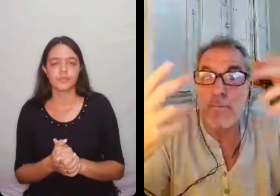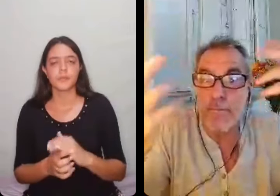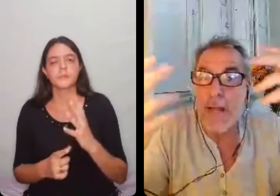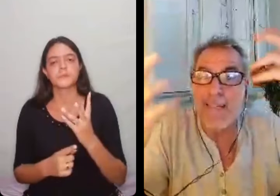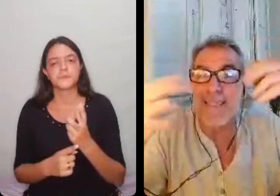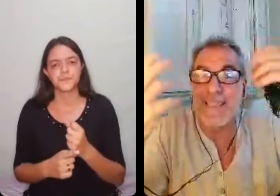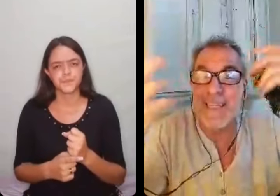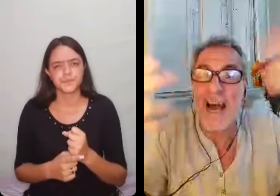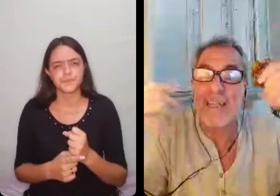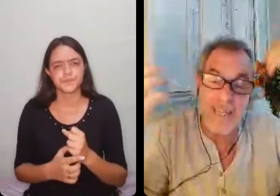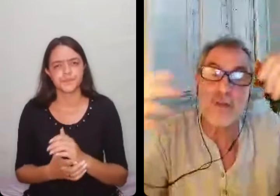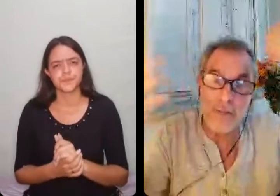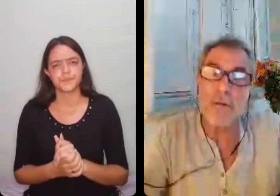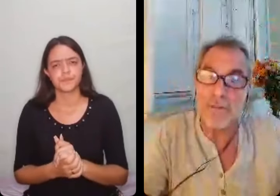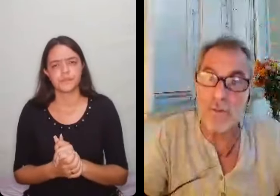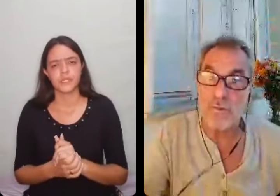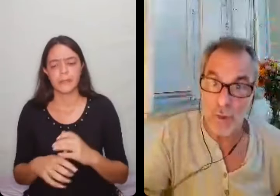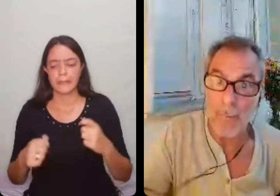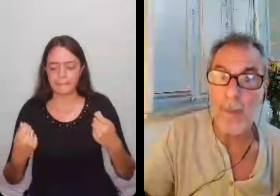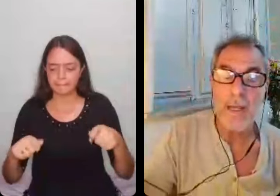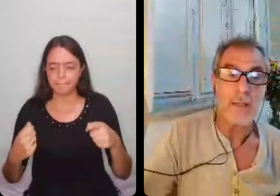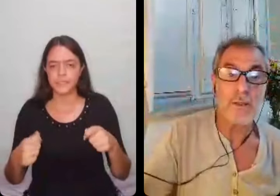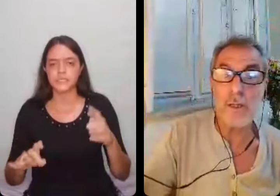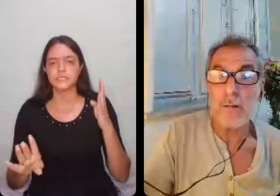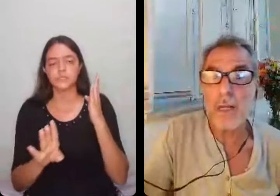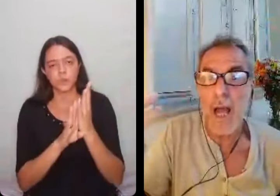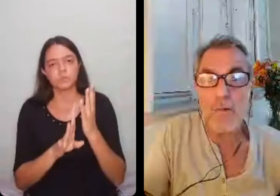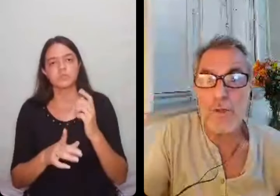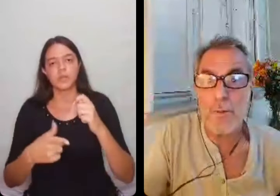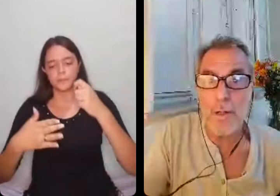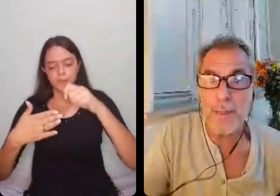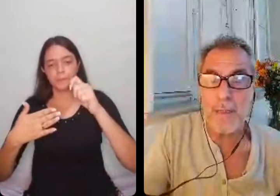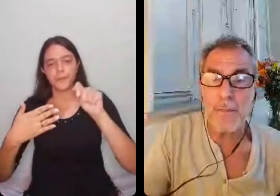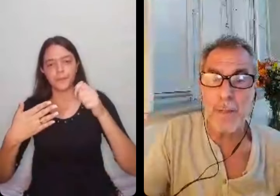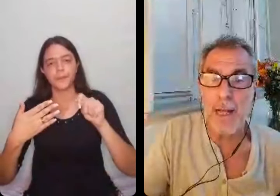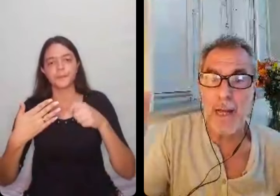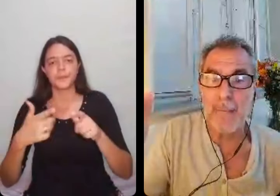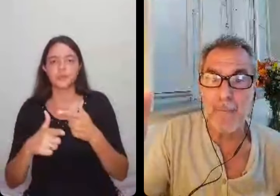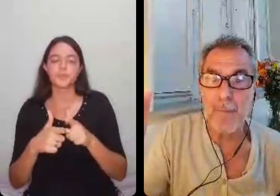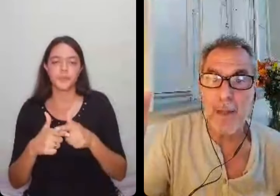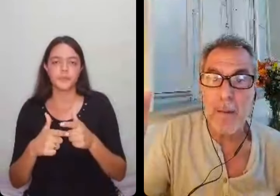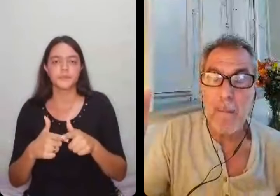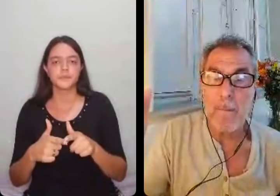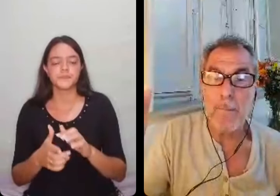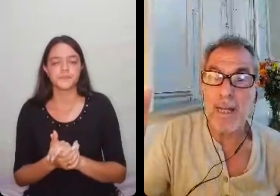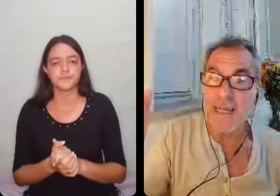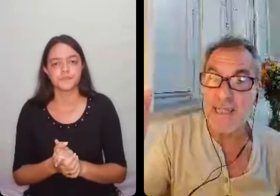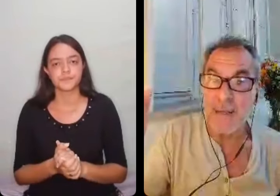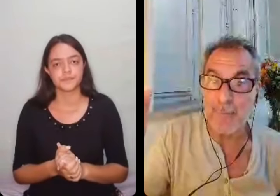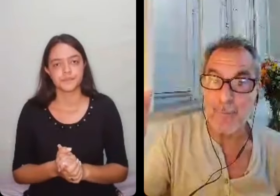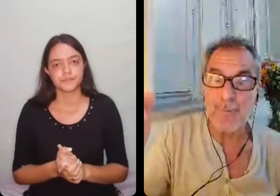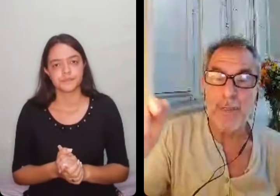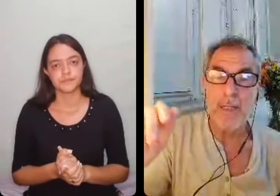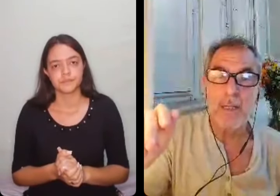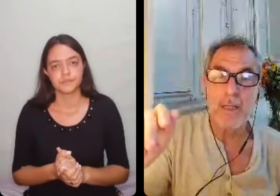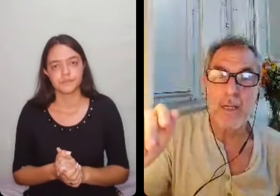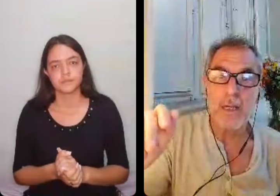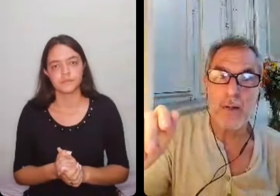necessidade e encontrar uma solução. Então, eu creio alguns problemas também para Cristian.